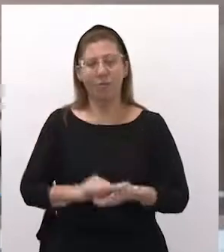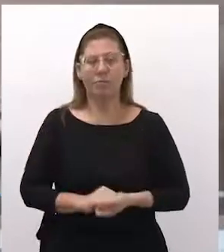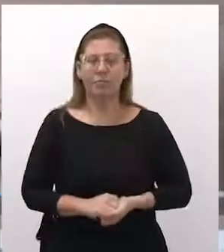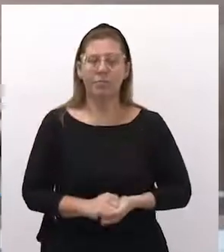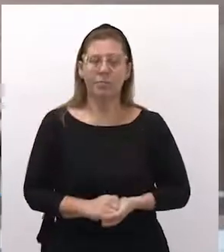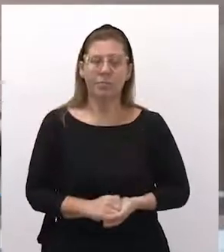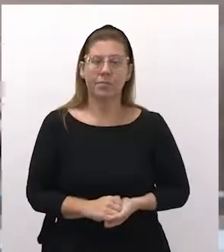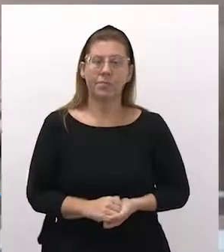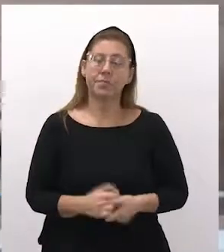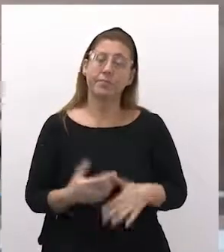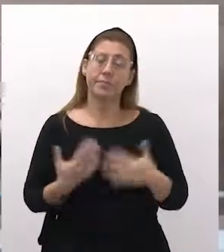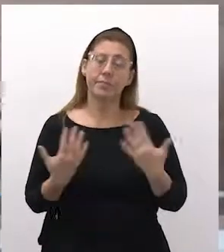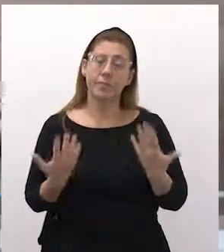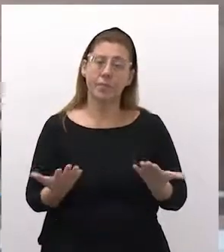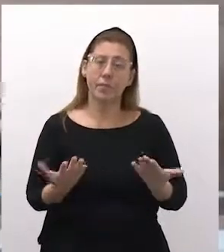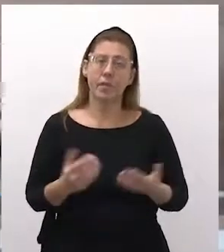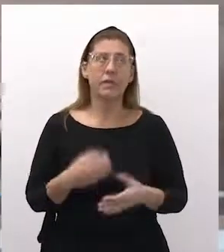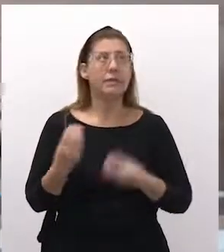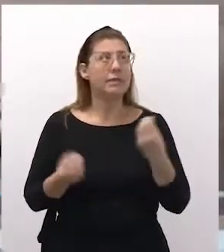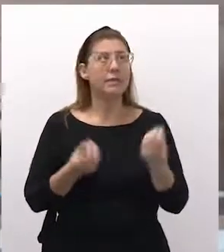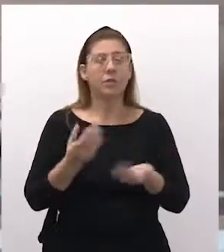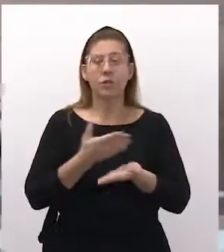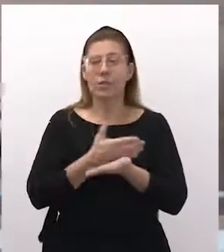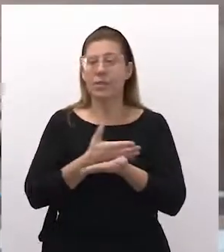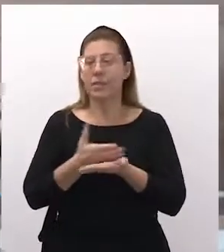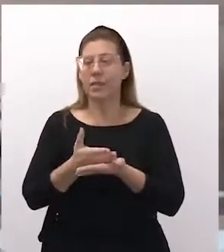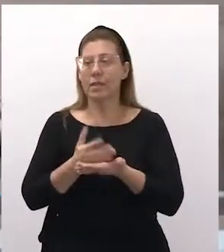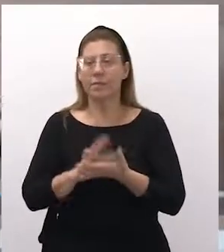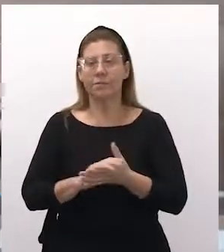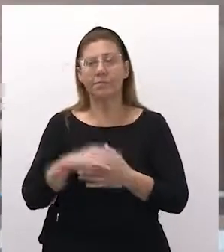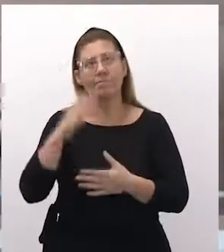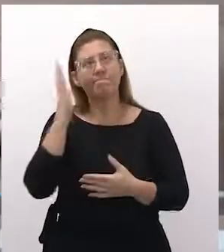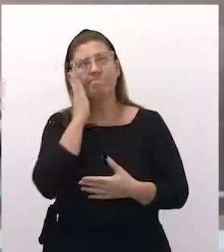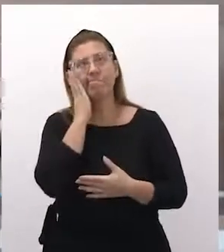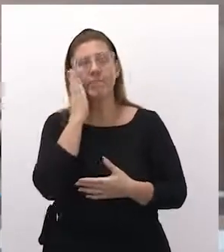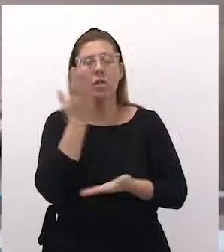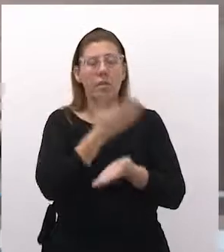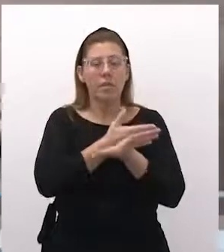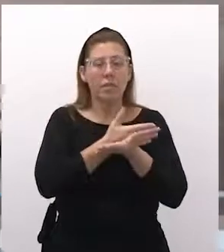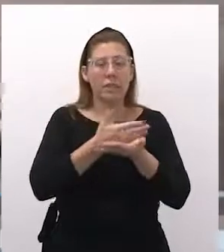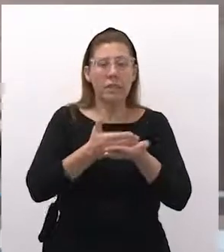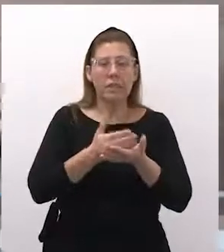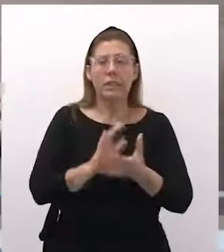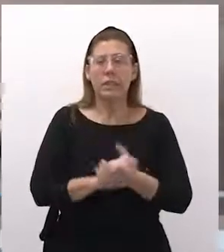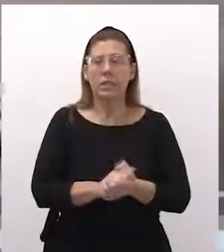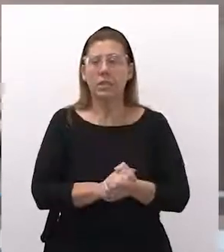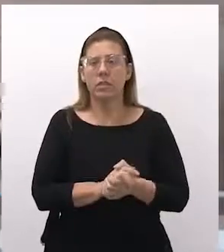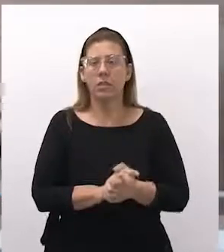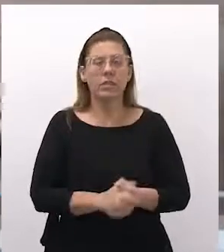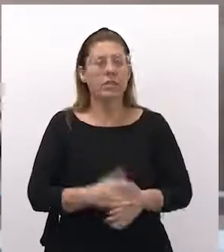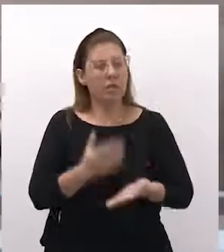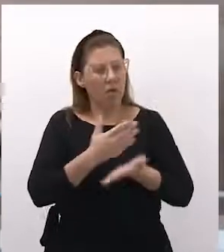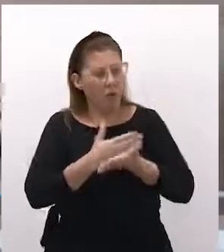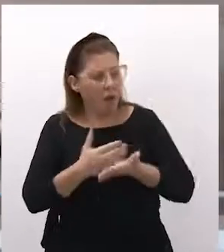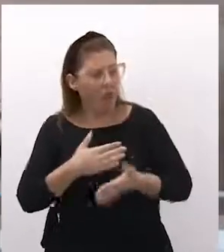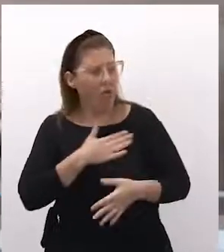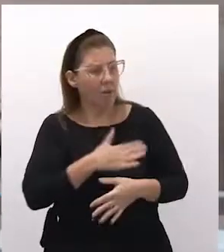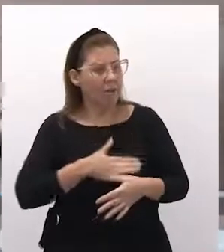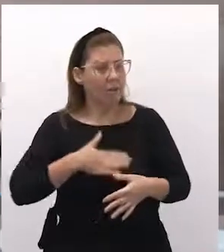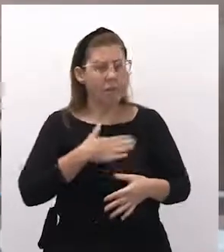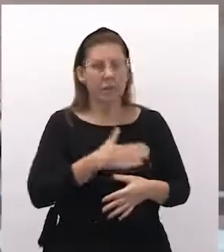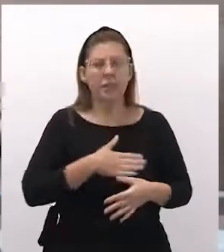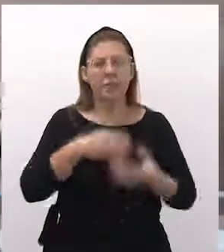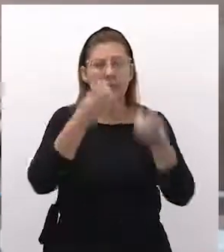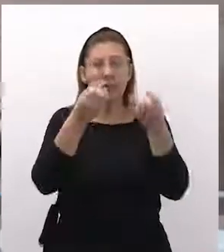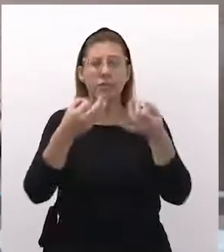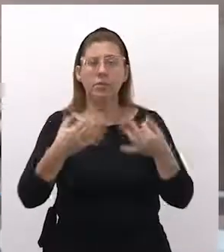Bom, por onde que eu vou começar? Eu vou começar eu sempre gosto de começar a